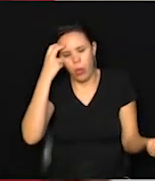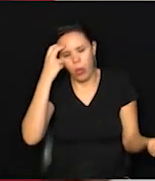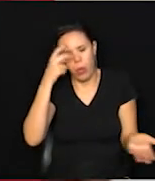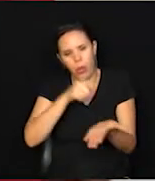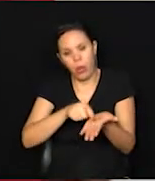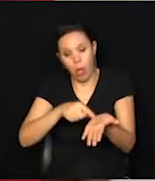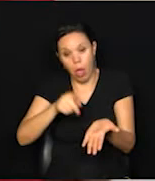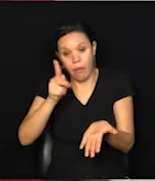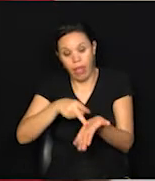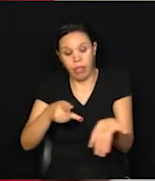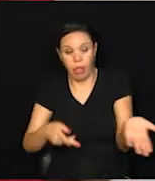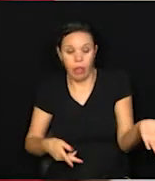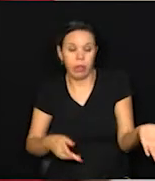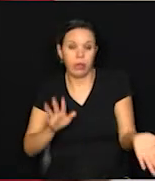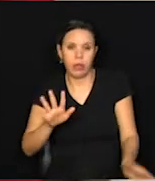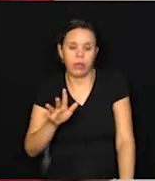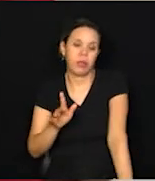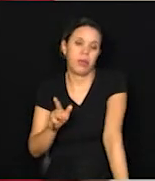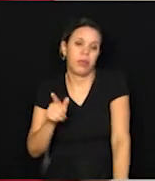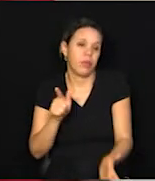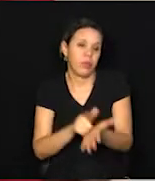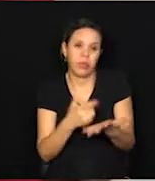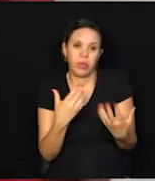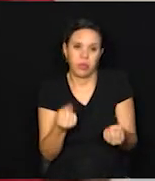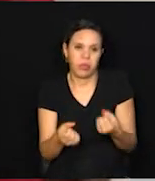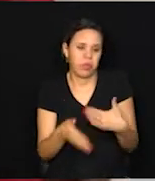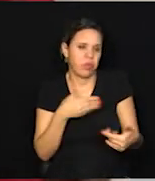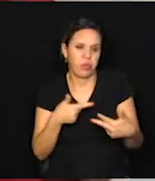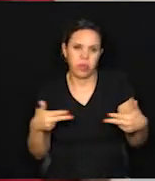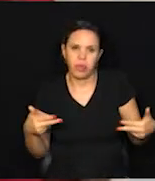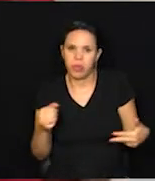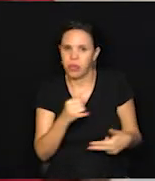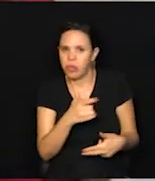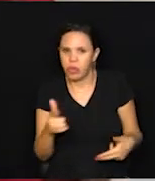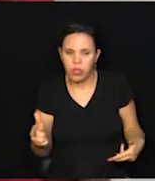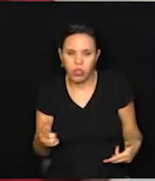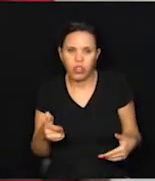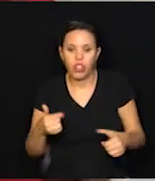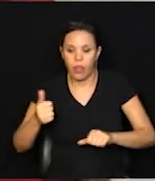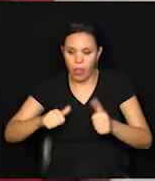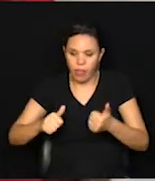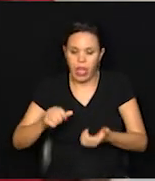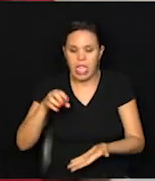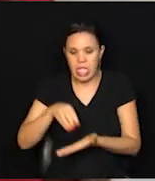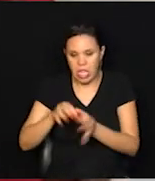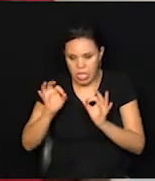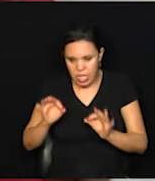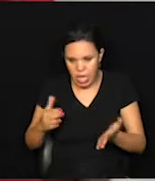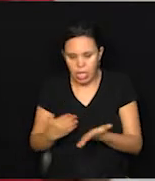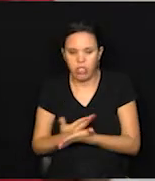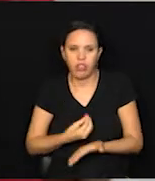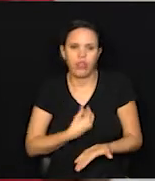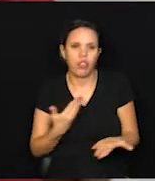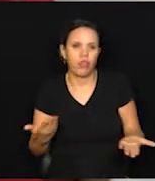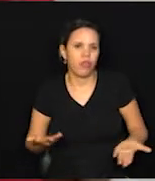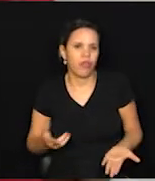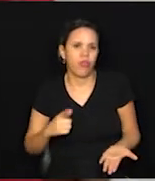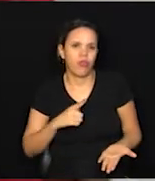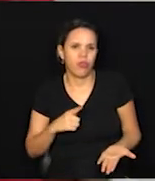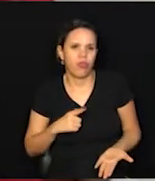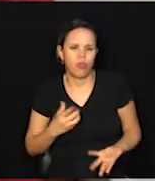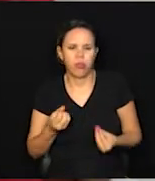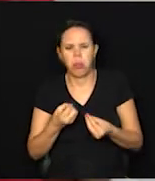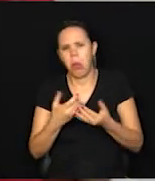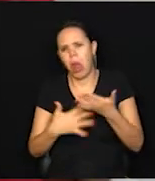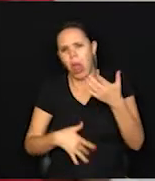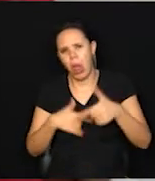escrito é verdade, né? Só que o papel aceita qualquer coisa, e se não tiver o peer review, é isso que a gente está vivendo hoje. Então, a gente tem uma enxurrada